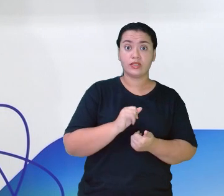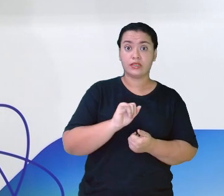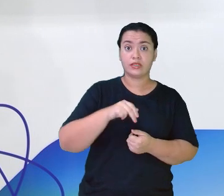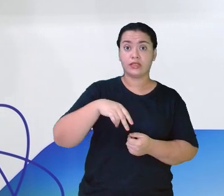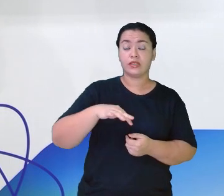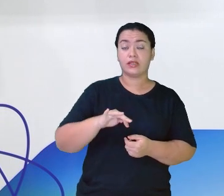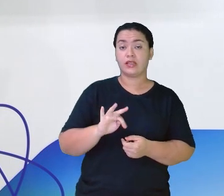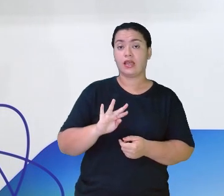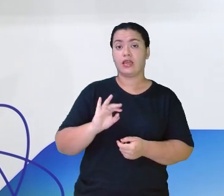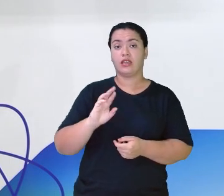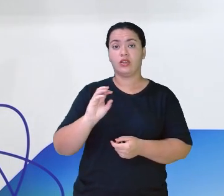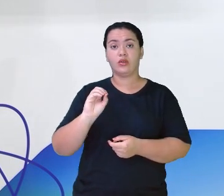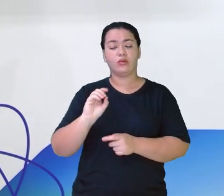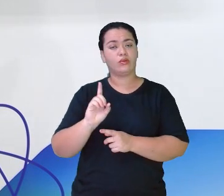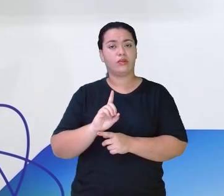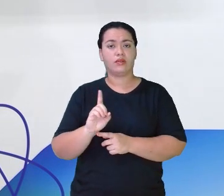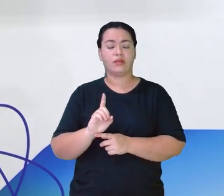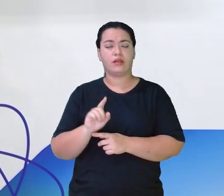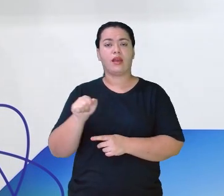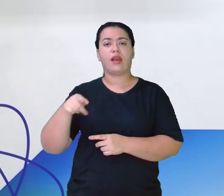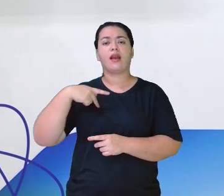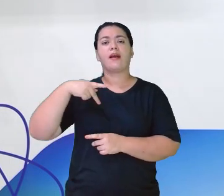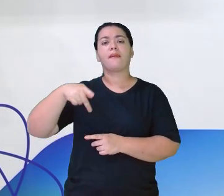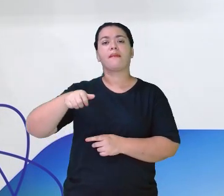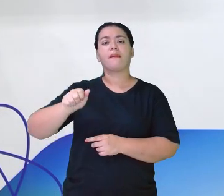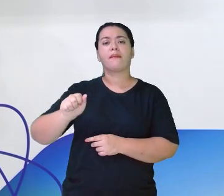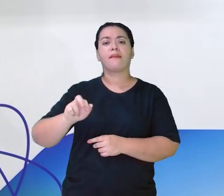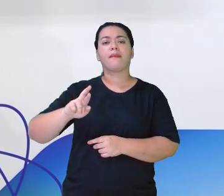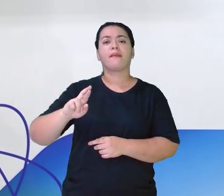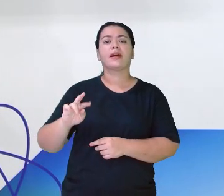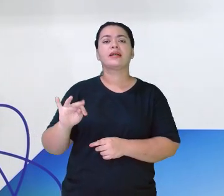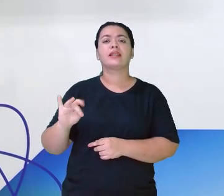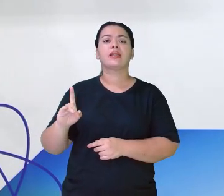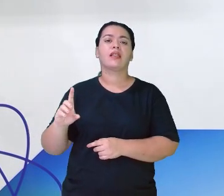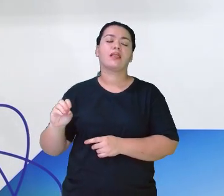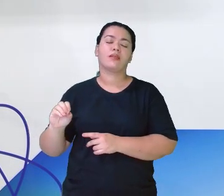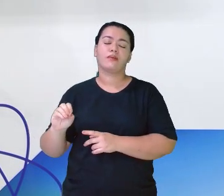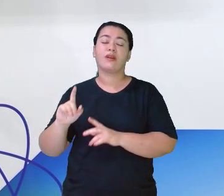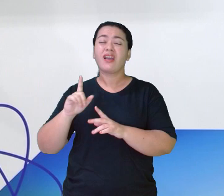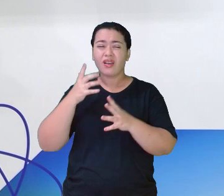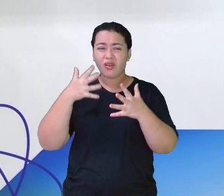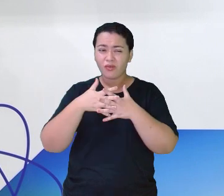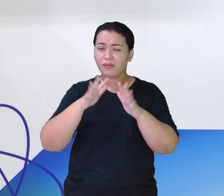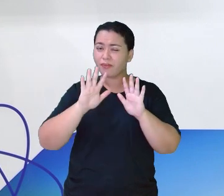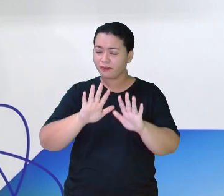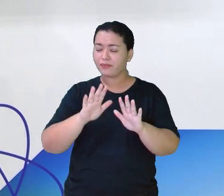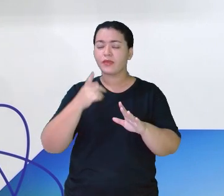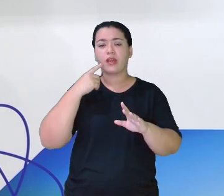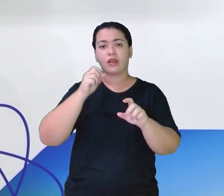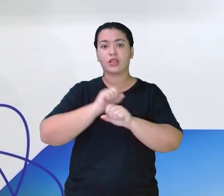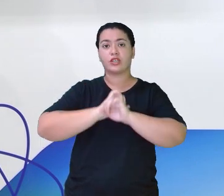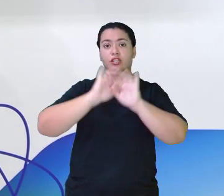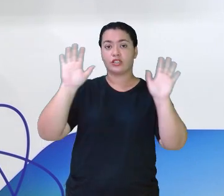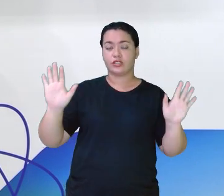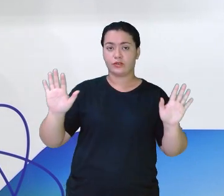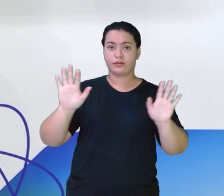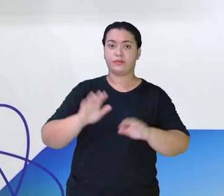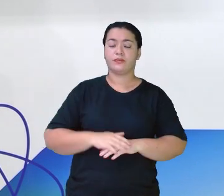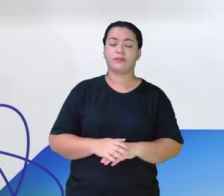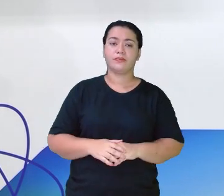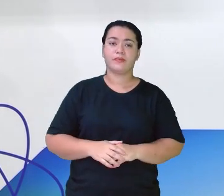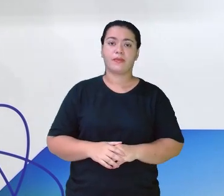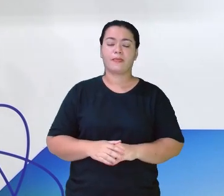está aqui, ó, me confundindo. Mas eu confundo, mas aqui daqui a pouquinho eu vou explicar, tá bom